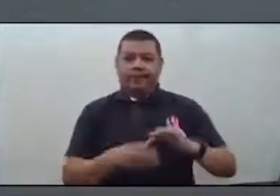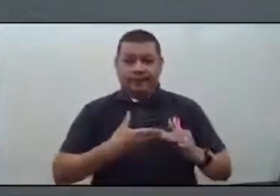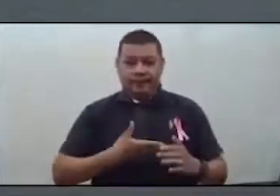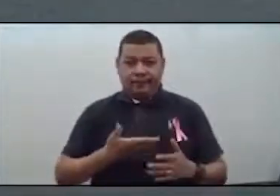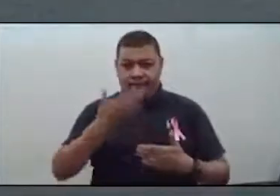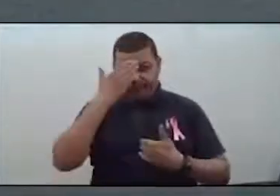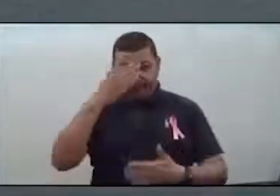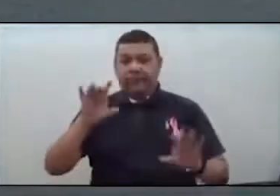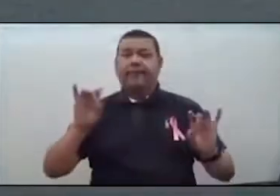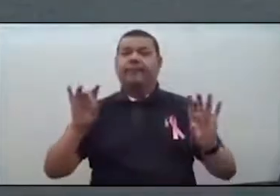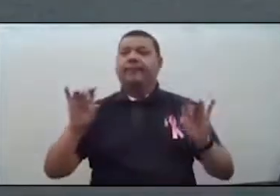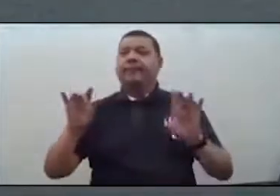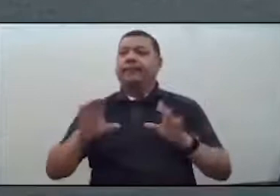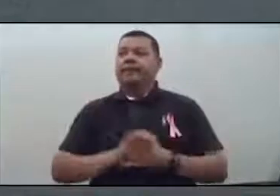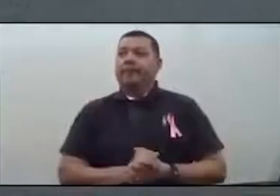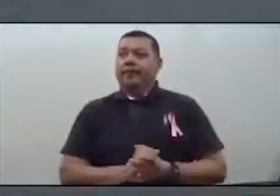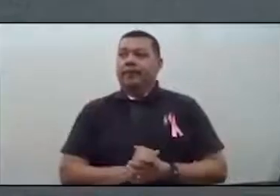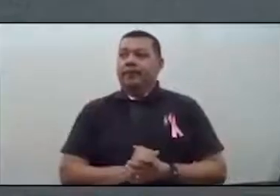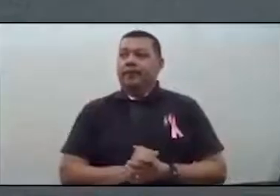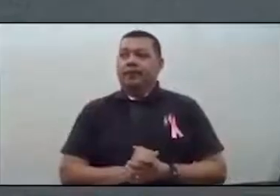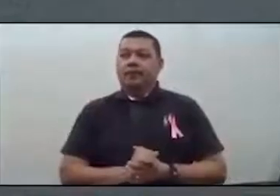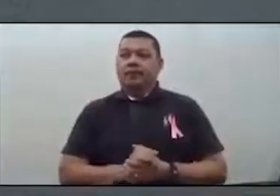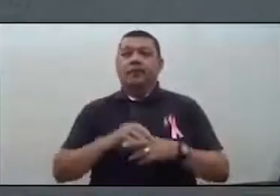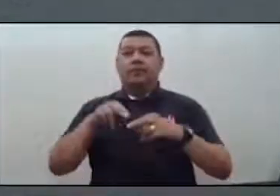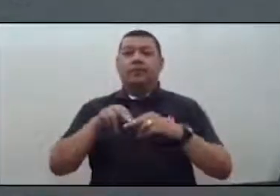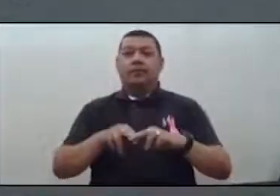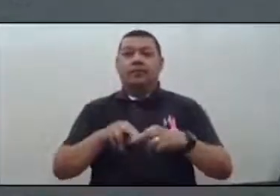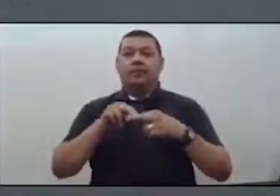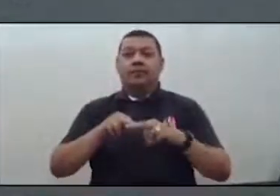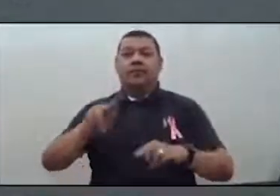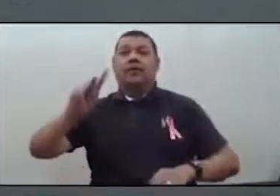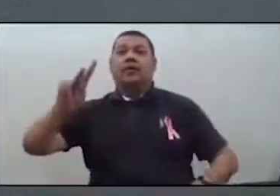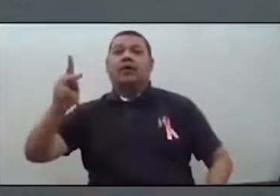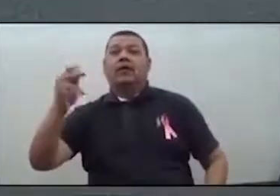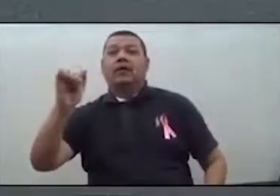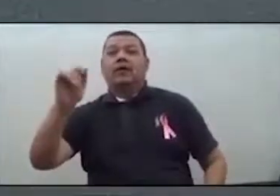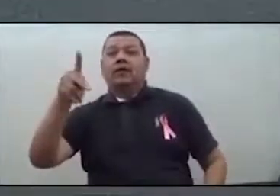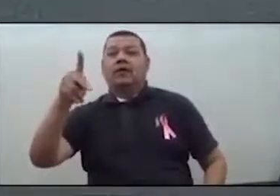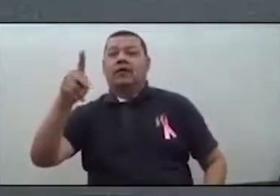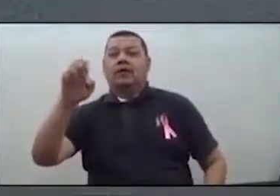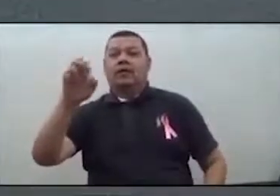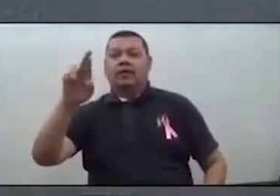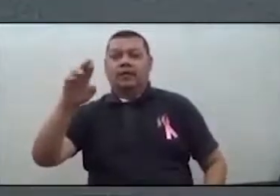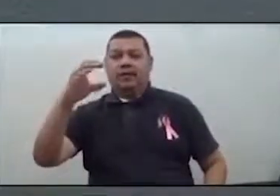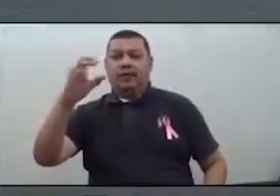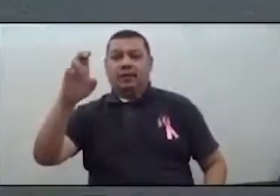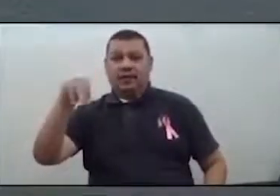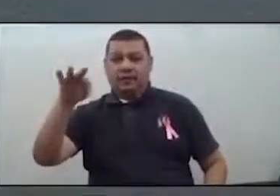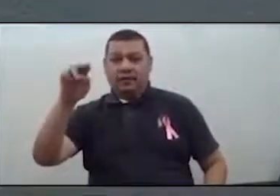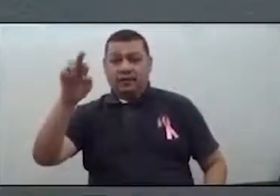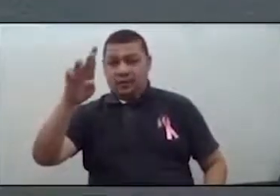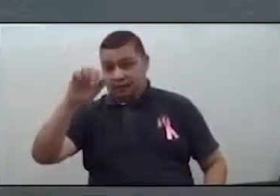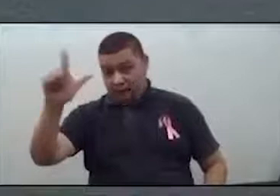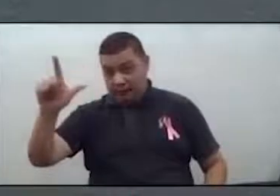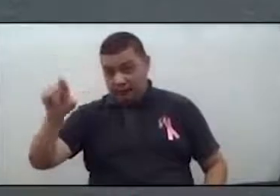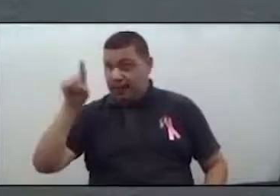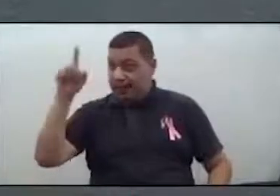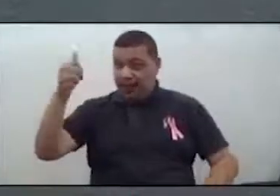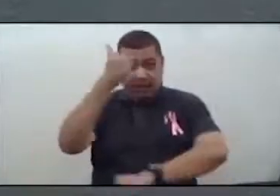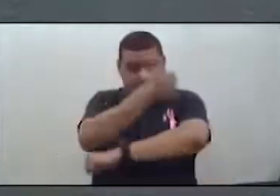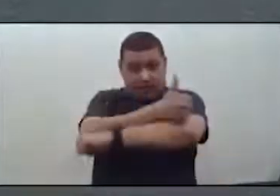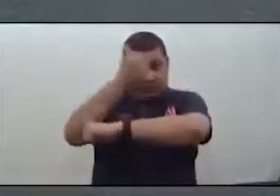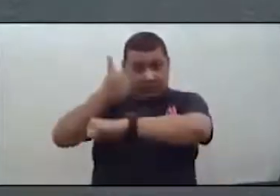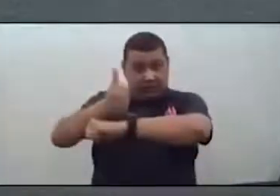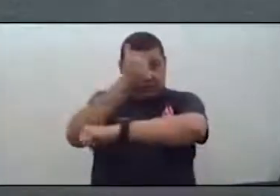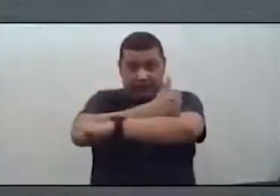também ao supermercado Hipercentral, na pessoa de Ednilson, lá do Cacau Shopping, que